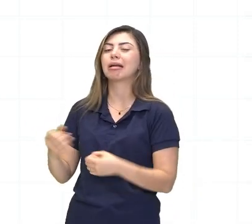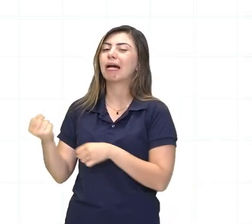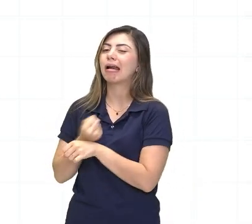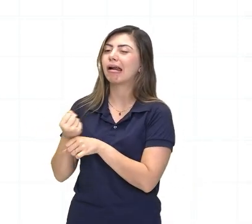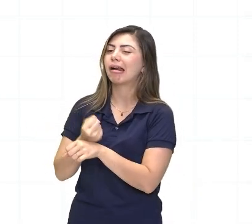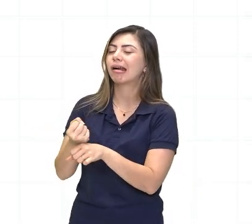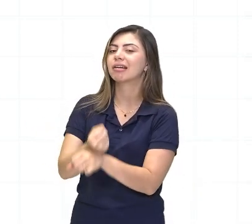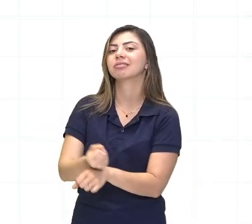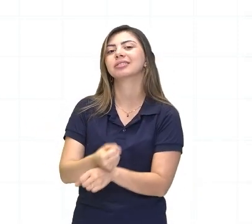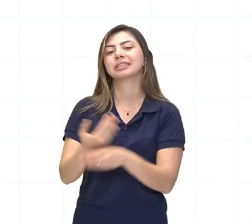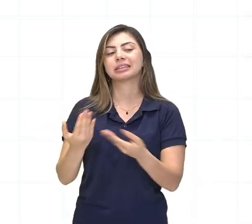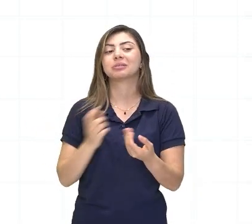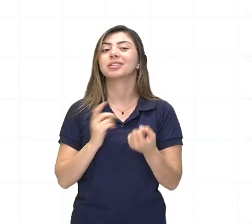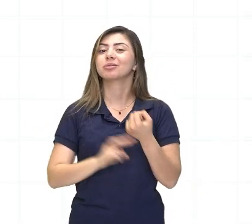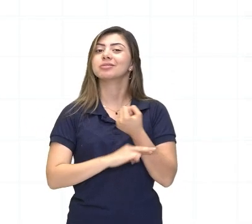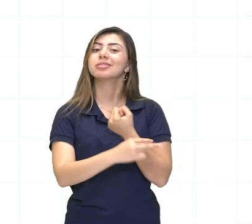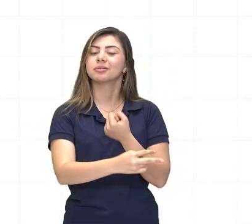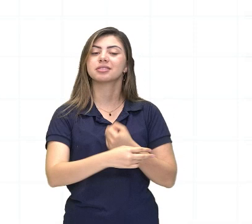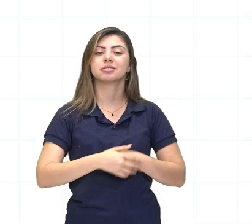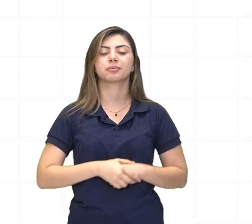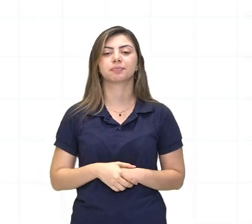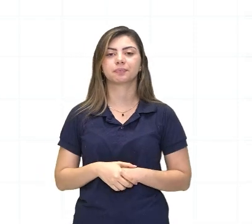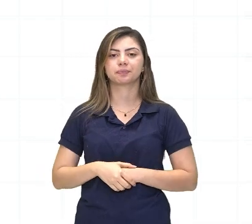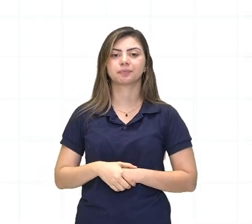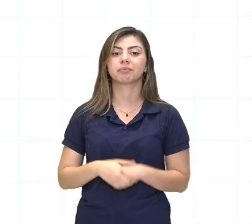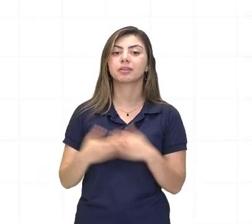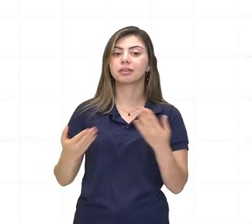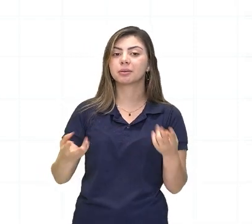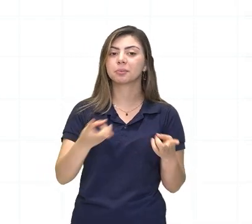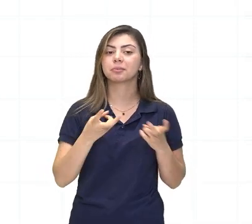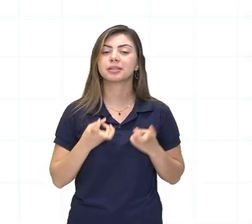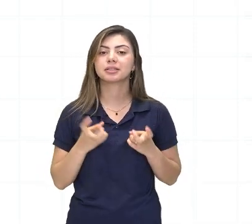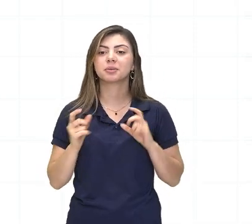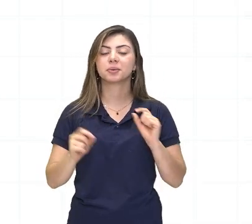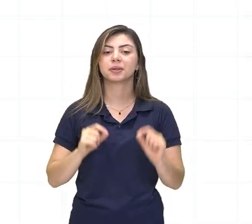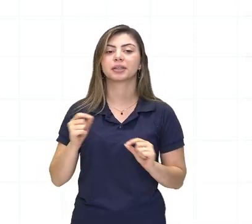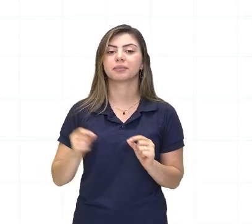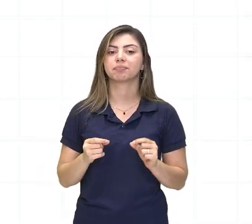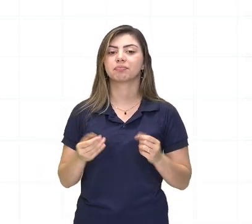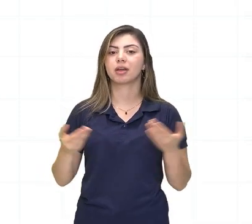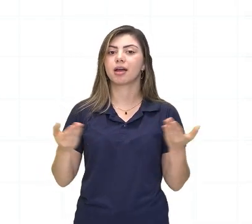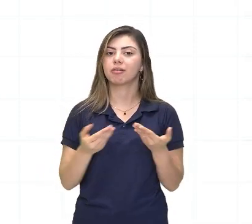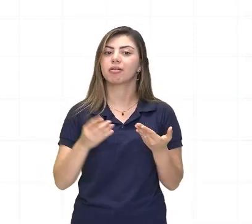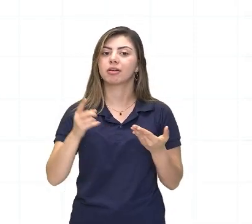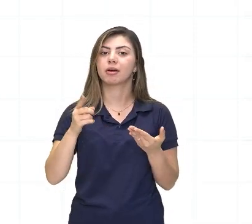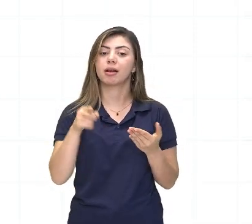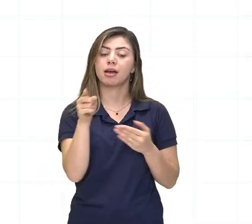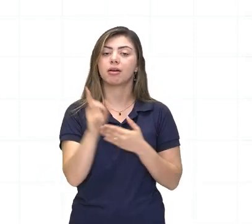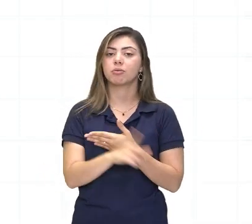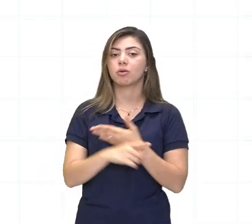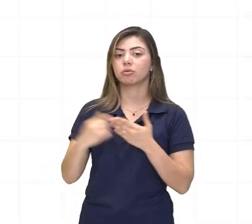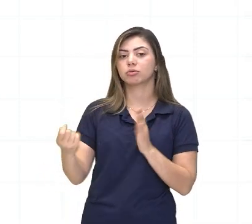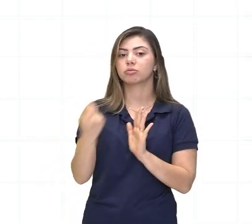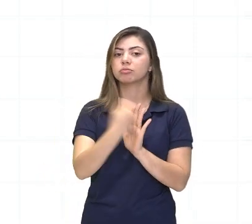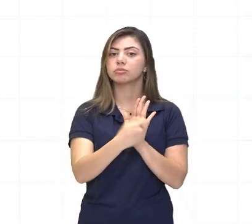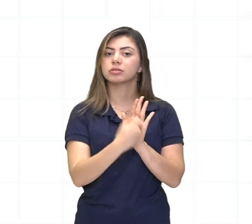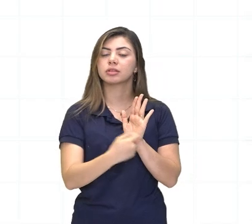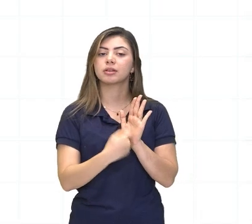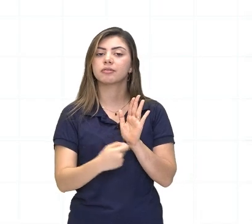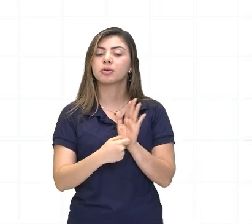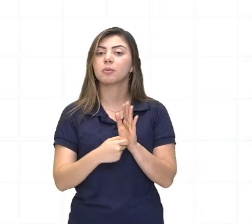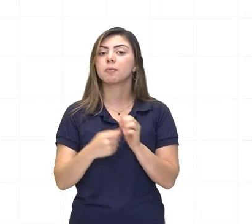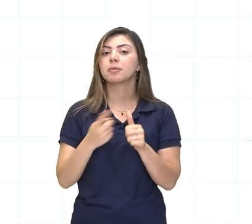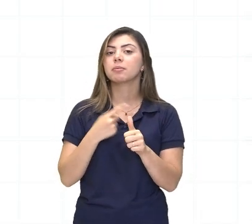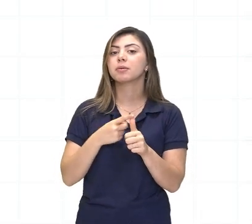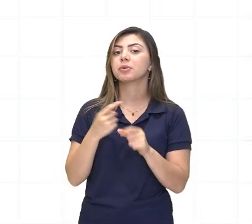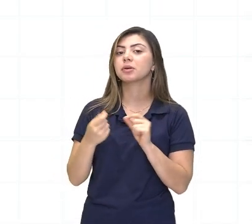vai dizer aqui no nosso texto. Então vejam só que é uma estratégia, né? O meu escritor, ele vai primeiro te situar.